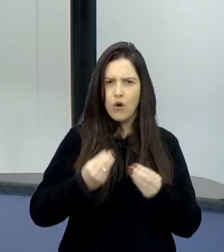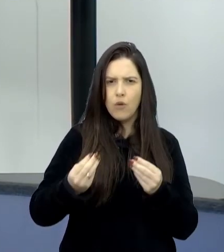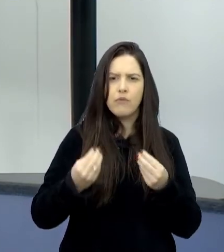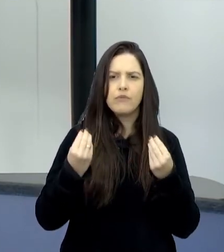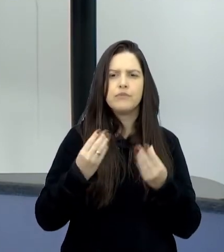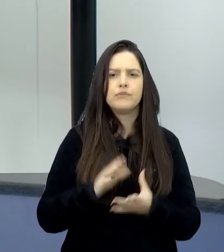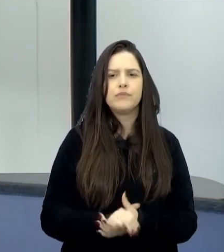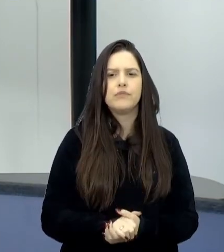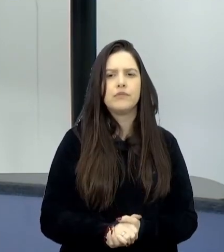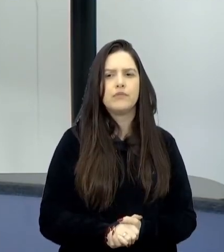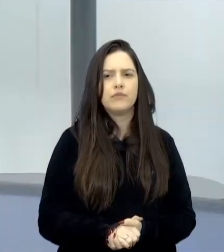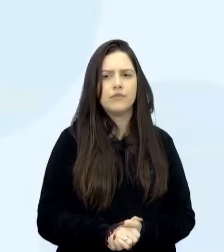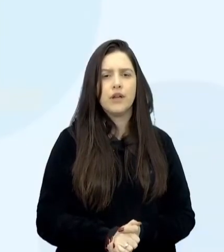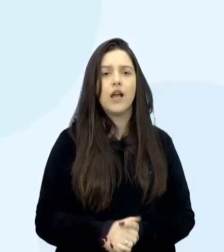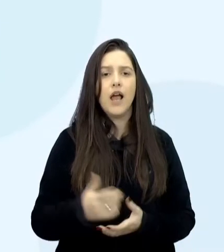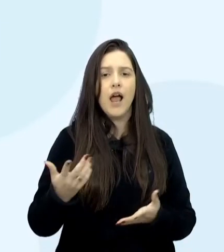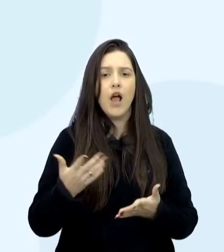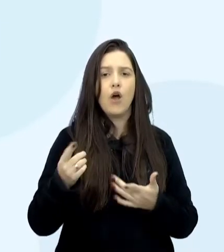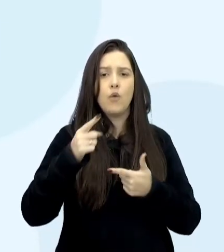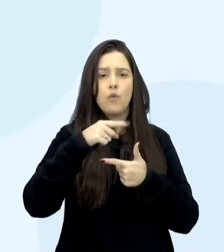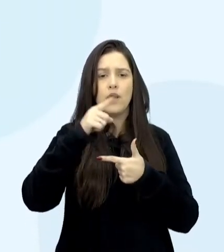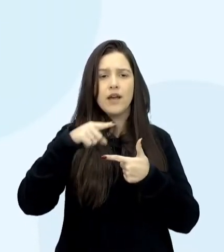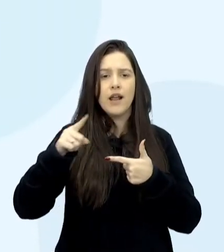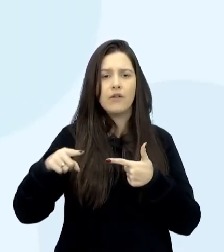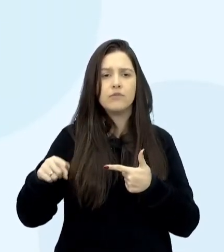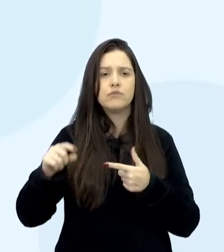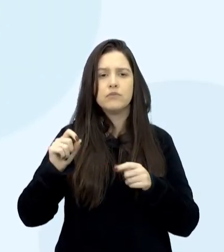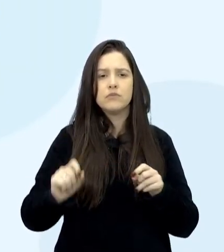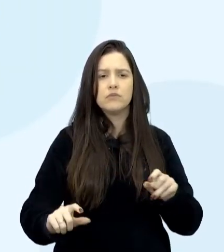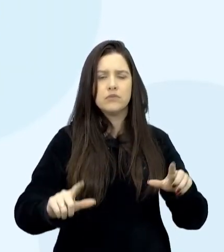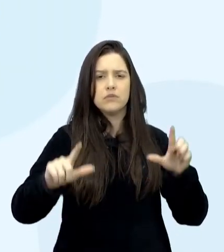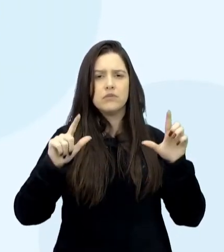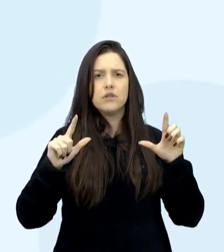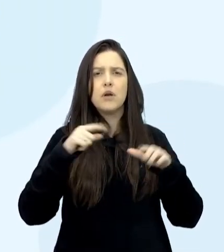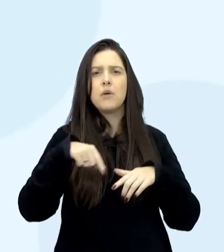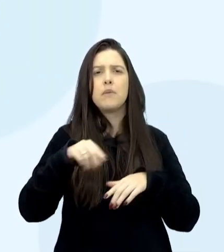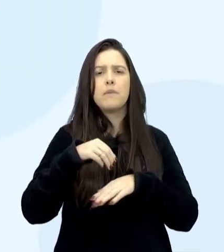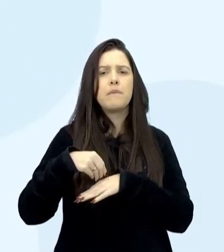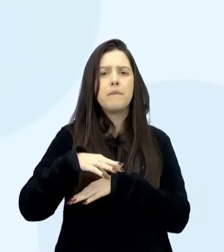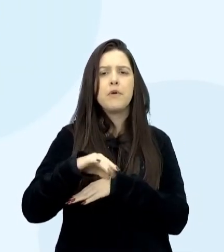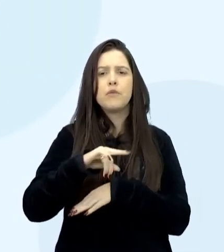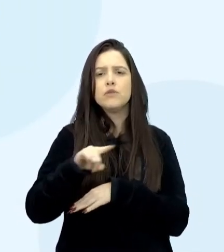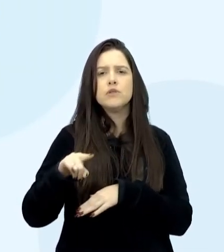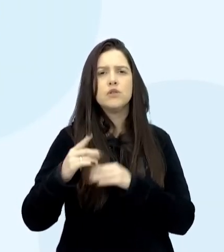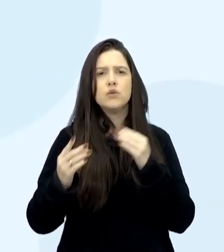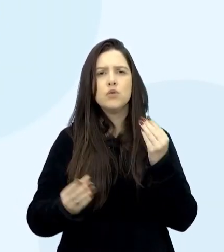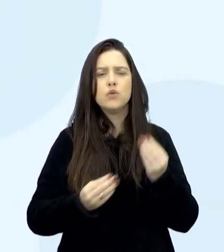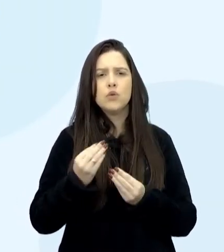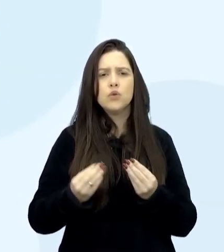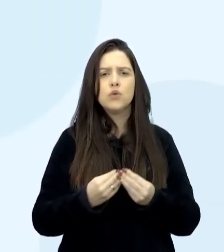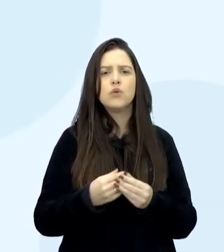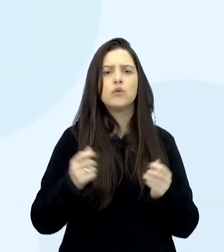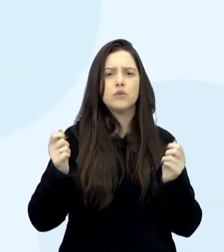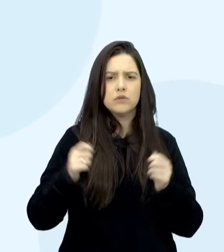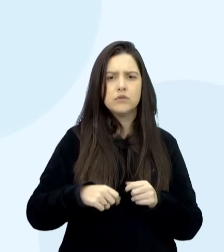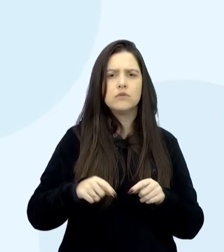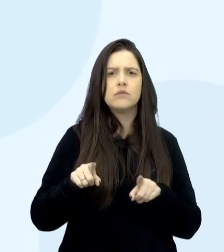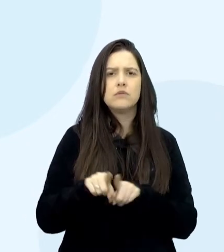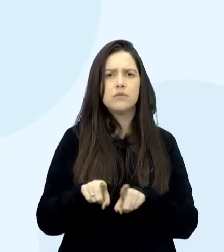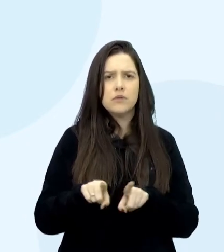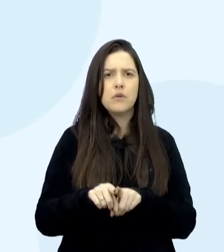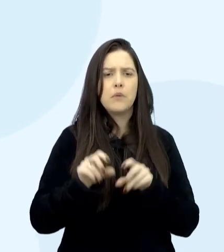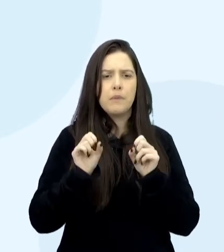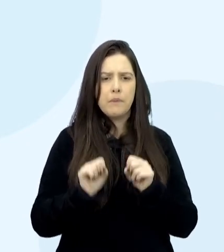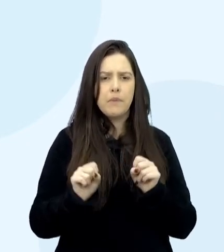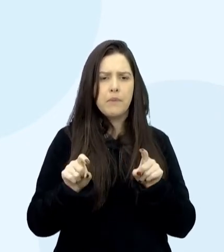ó. Por aqui no gráfico para vocês, eu deixei na lousa, mas eu vou fazer aqui para vocês no Excel para ver se a gente faz juntos.